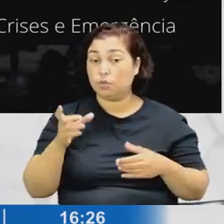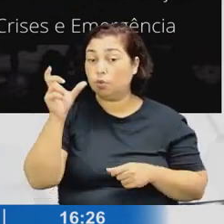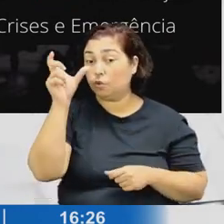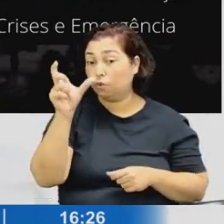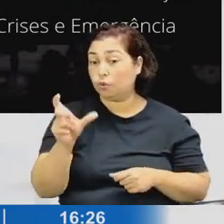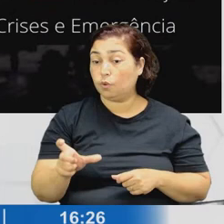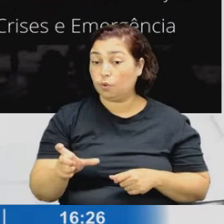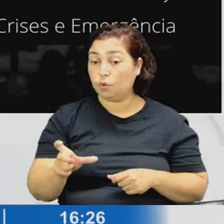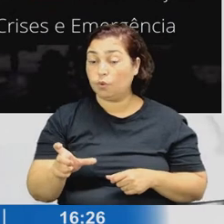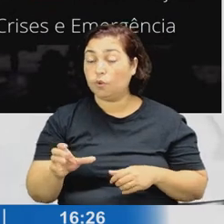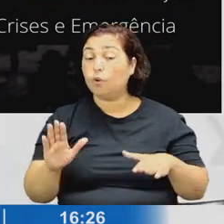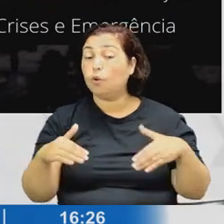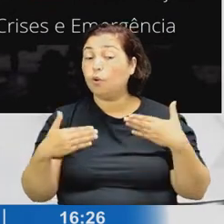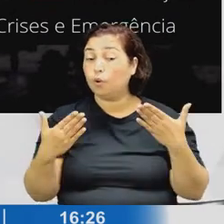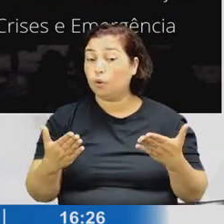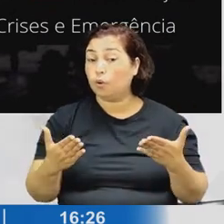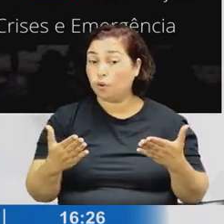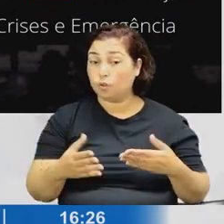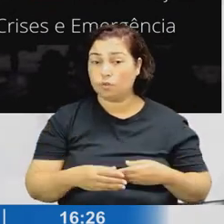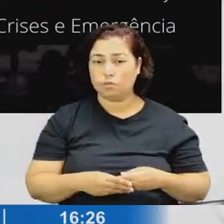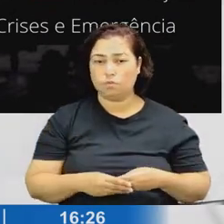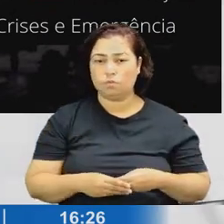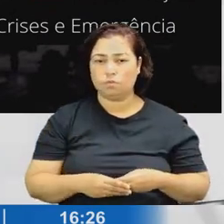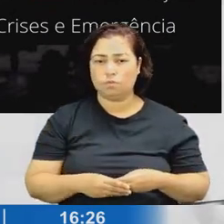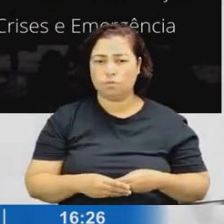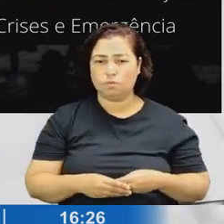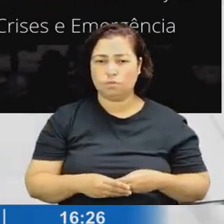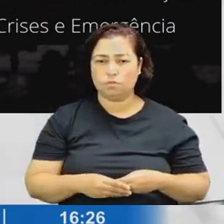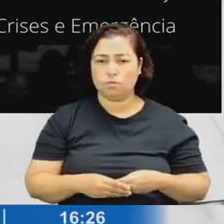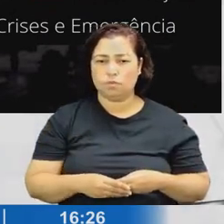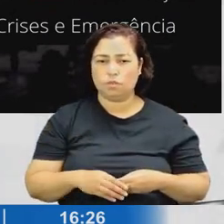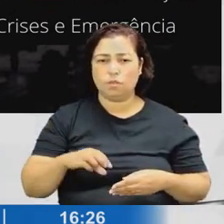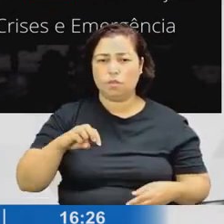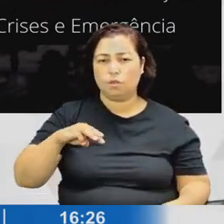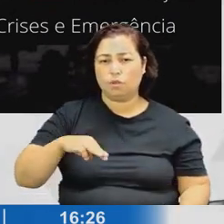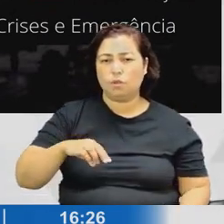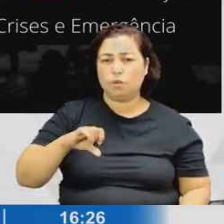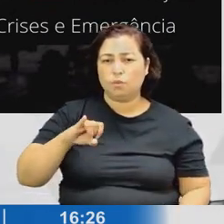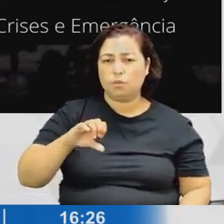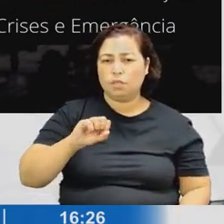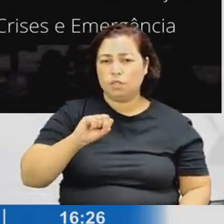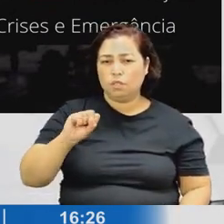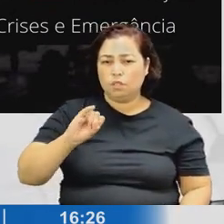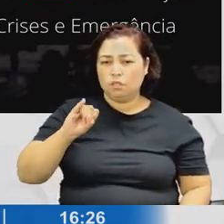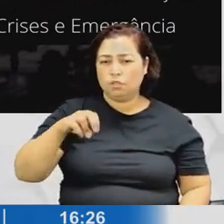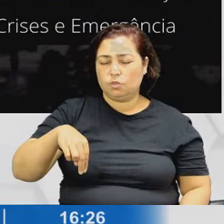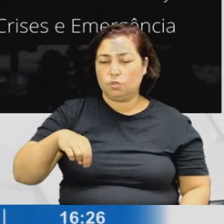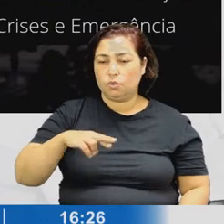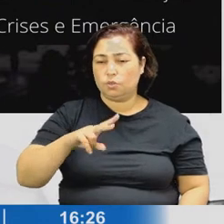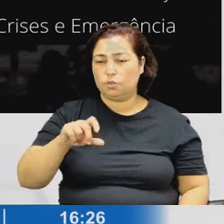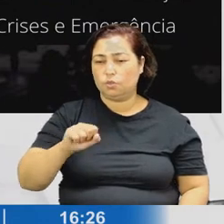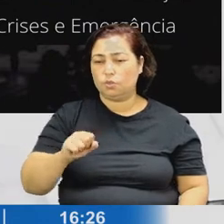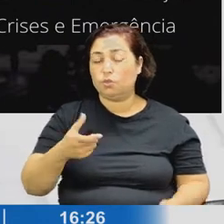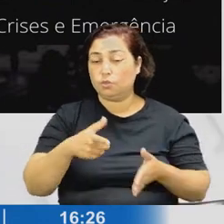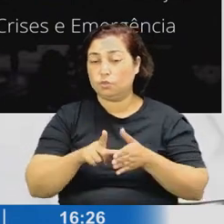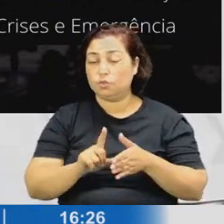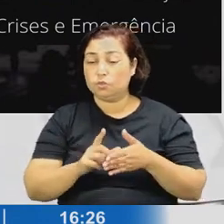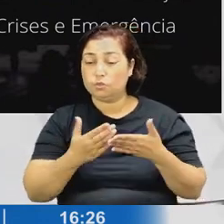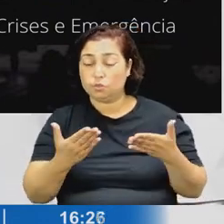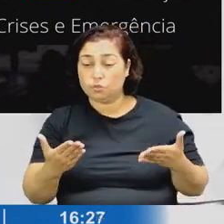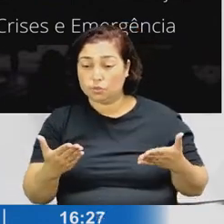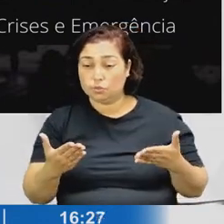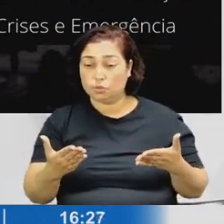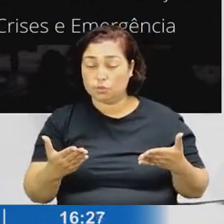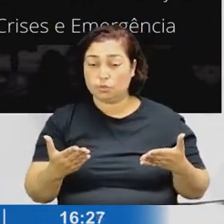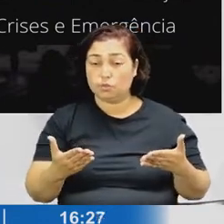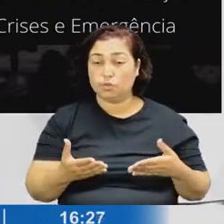perfil a gente tem que Identificar qual o perfil missionário aquele cara mais assistencialista mesmo ou é o que chega antes de todo mundo vai embora depois de